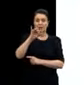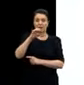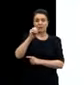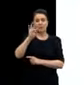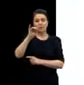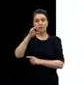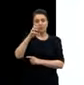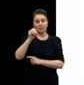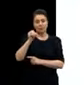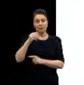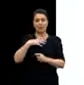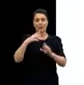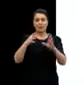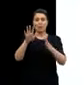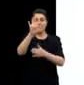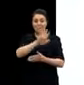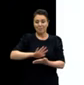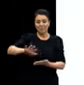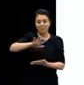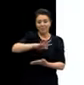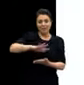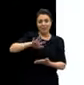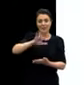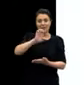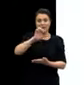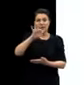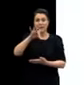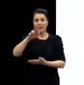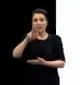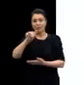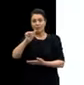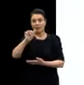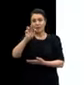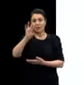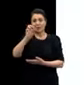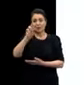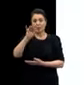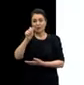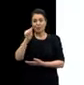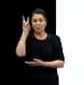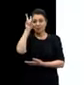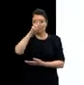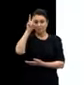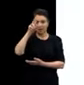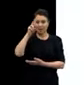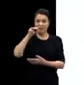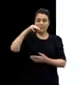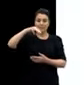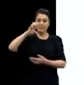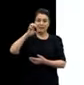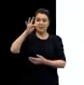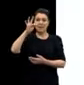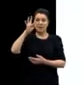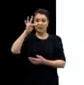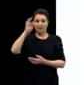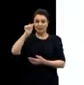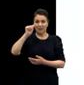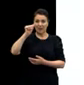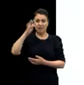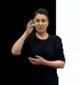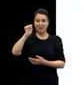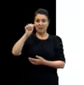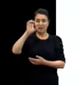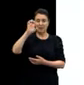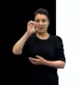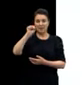placa equatorial ou metafásica. Então, para vocês lembrarem, não esquecerem, na metáfase, é uma das mais fáceis, eu acho, que